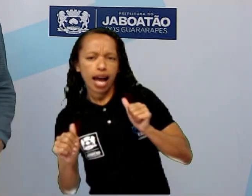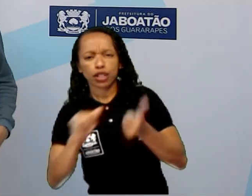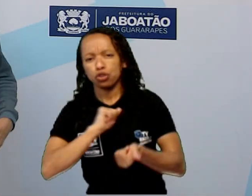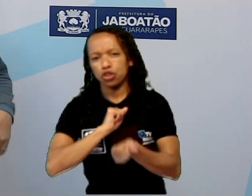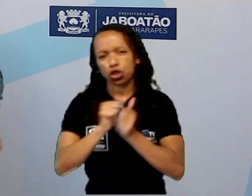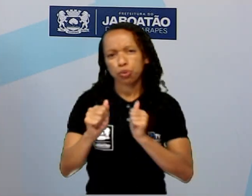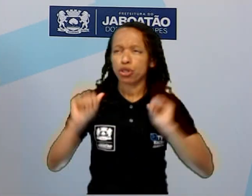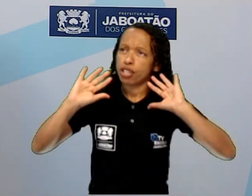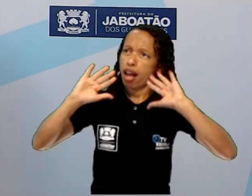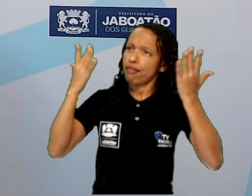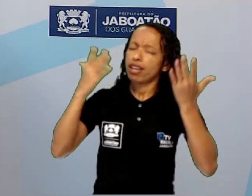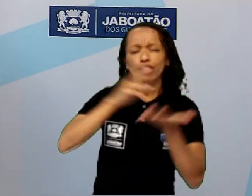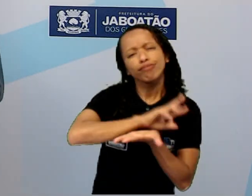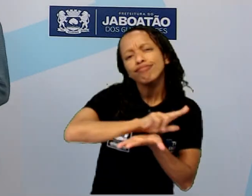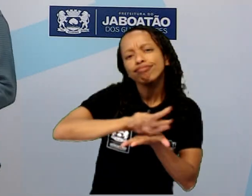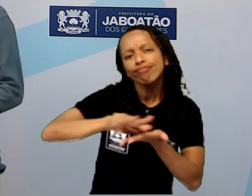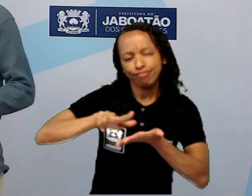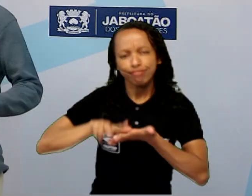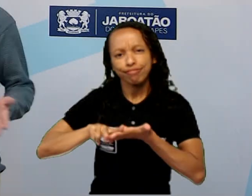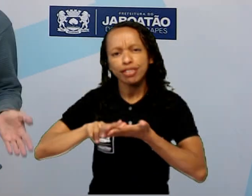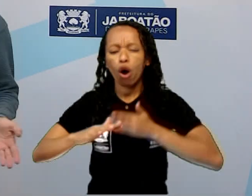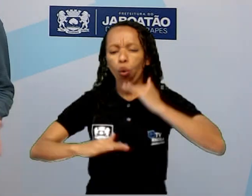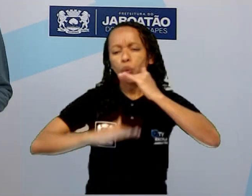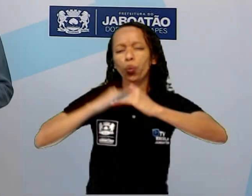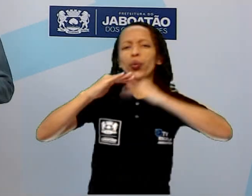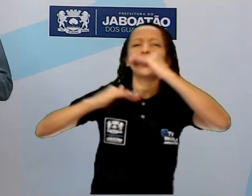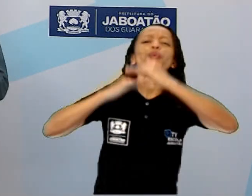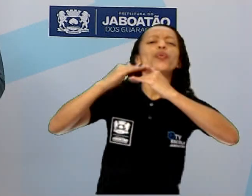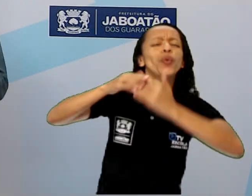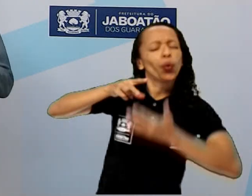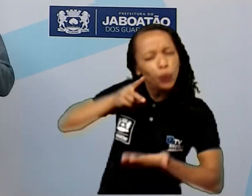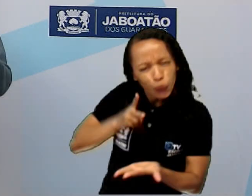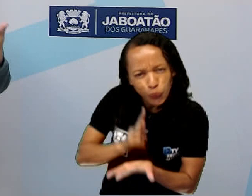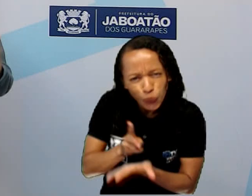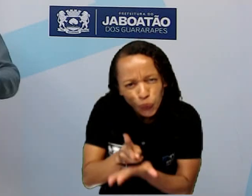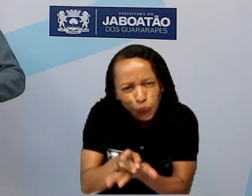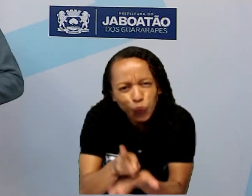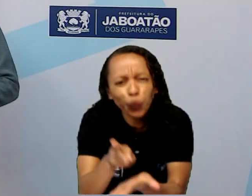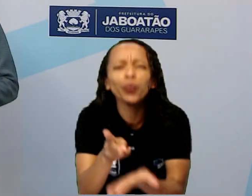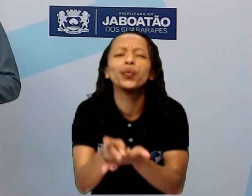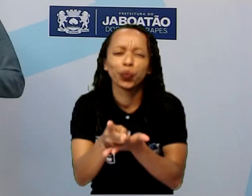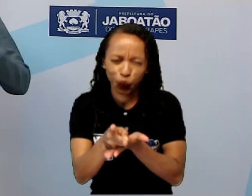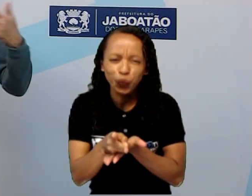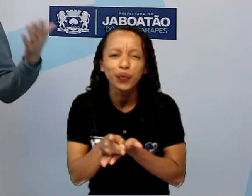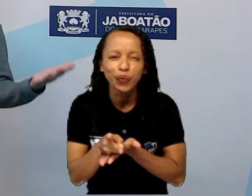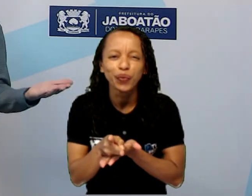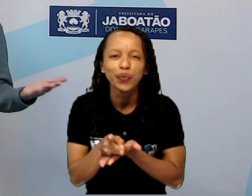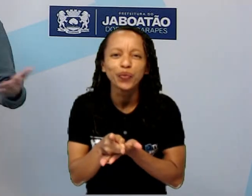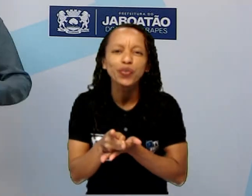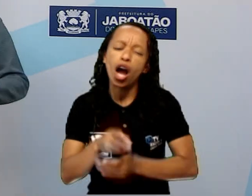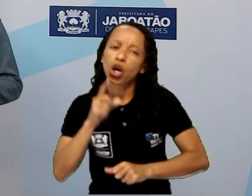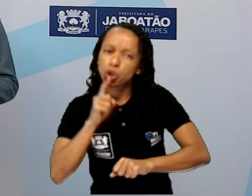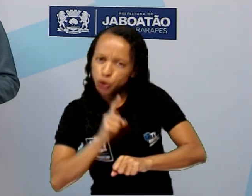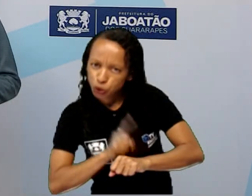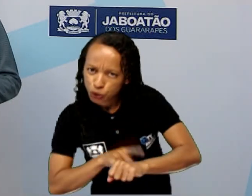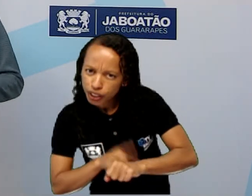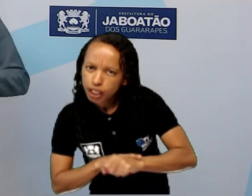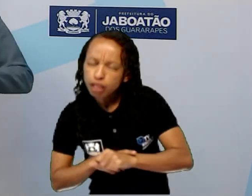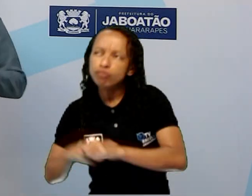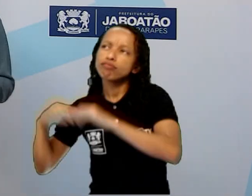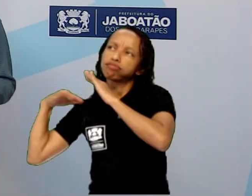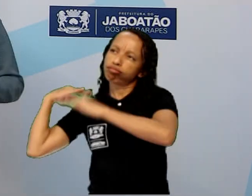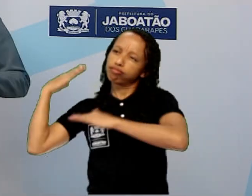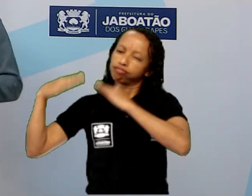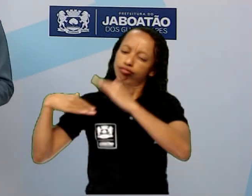outros. É um processo que é dinâmico, é contínuo, que se alimenta de várias fontes no tempo e no espaço,